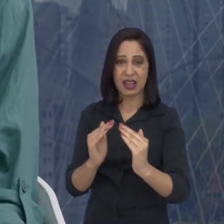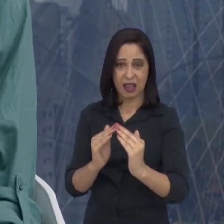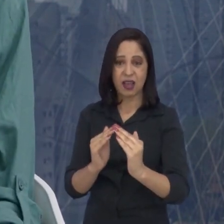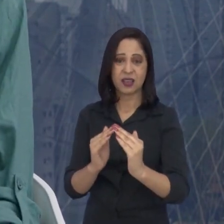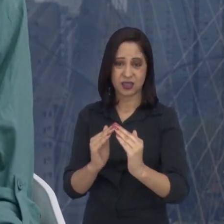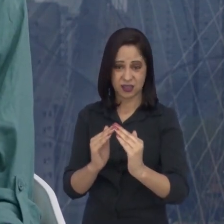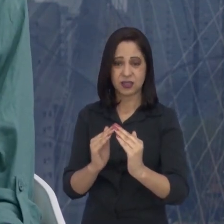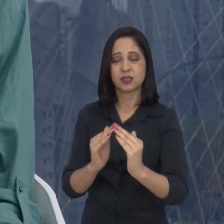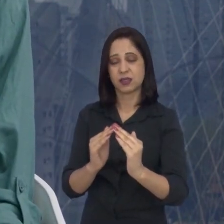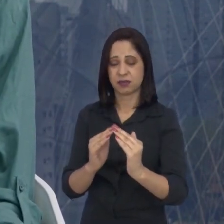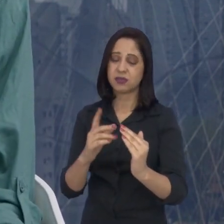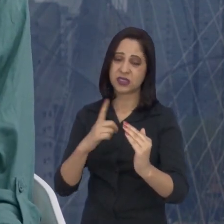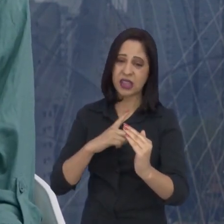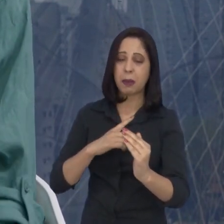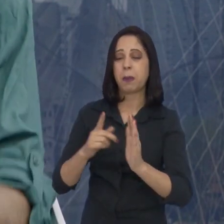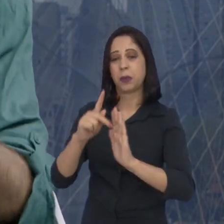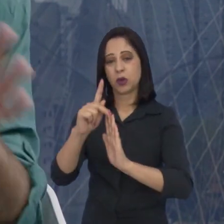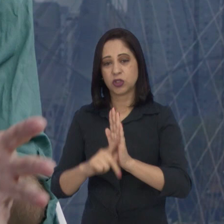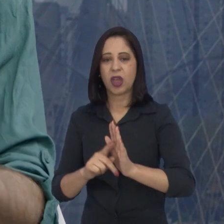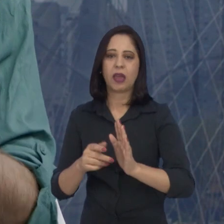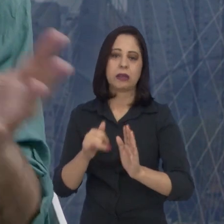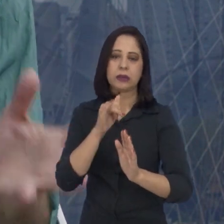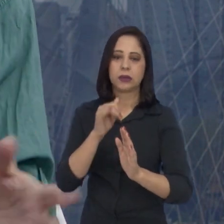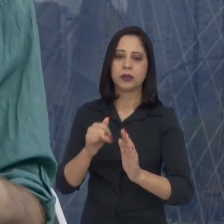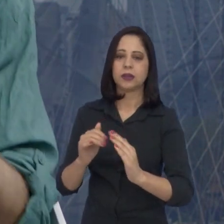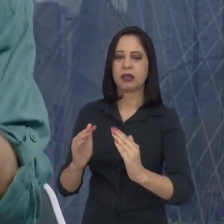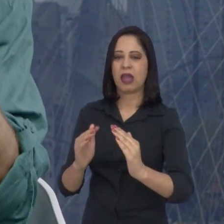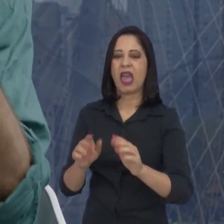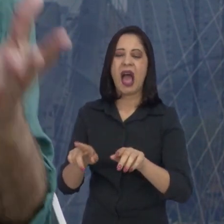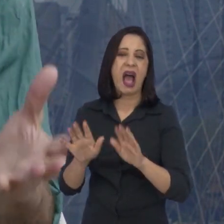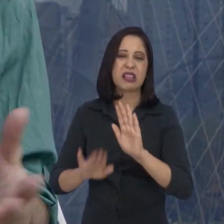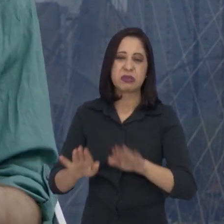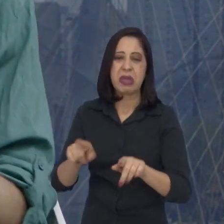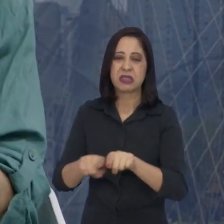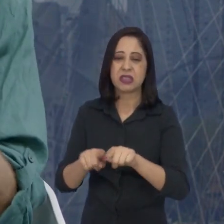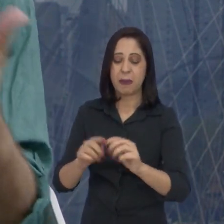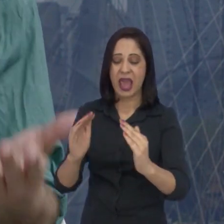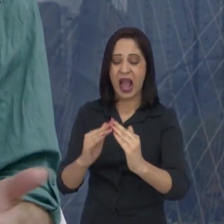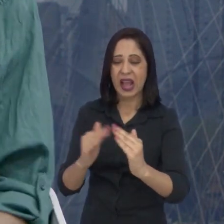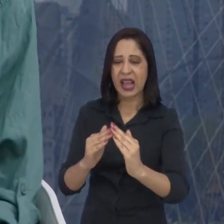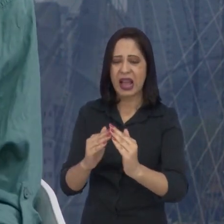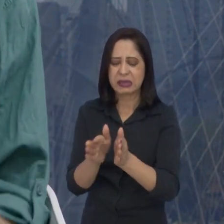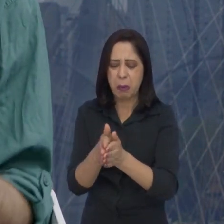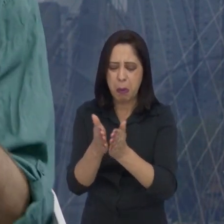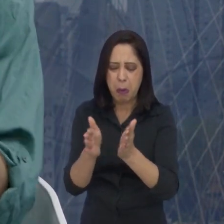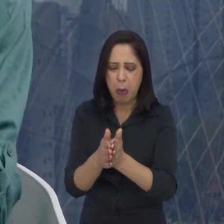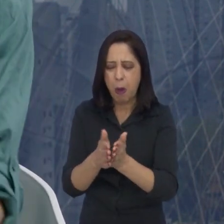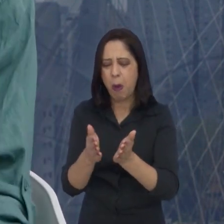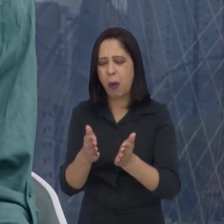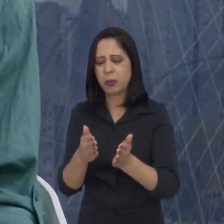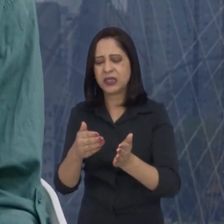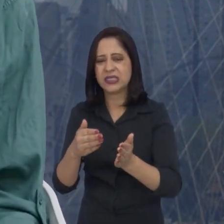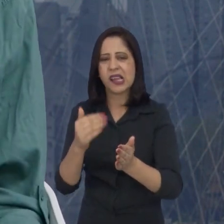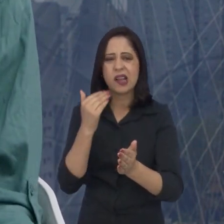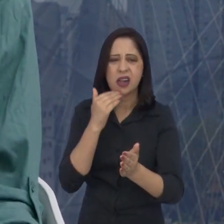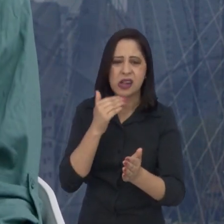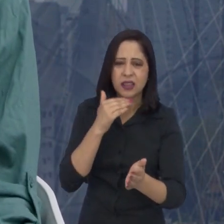por programas habitacionais, sem contar a moradia precária ou lugares irregulares, mas mesmo